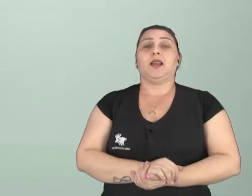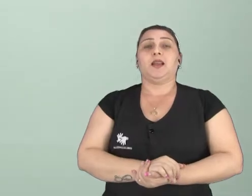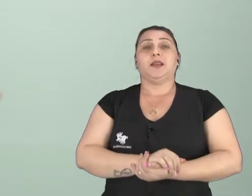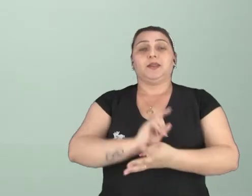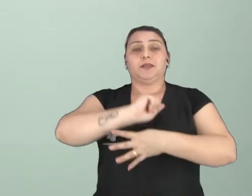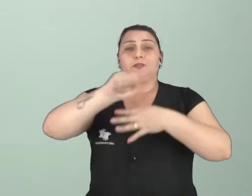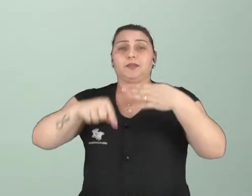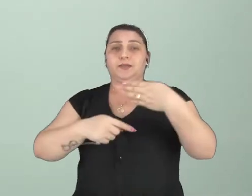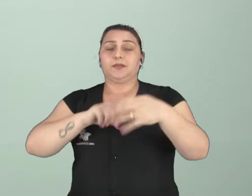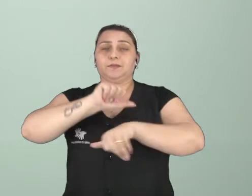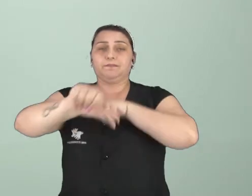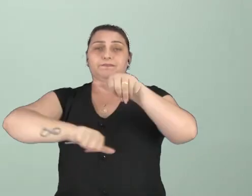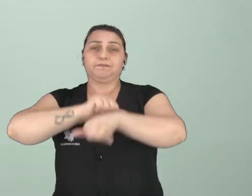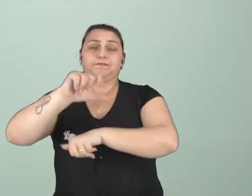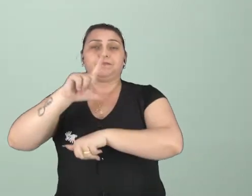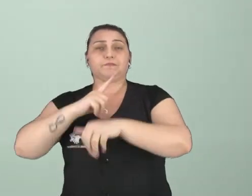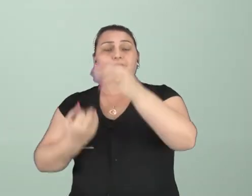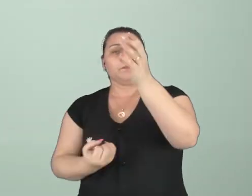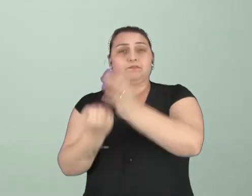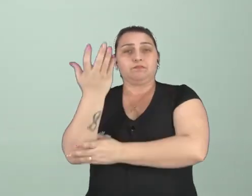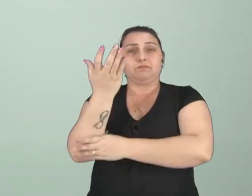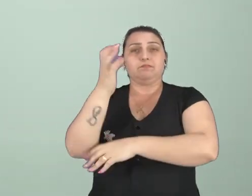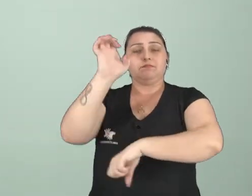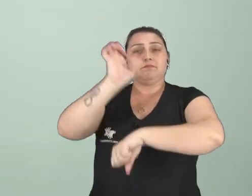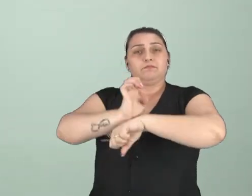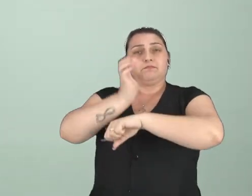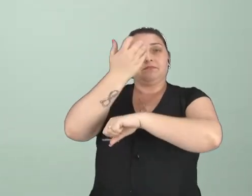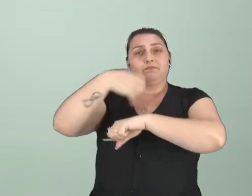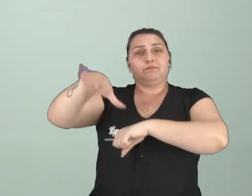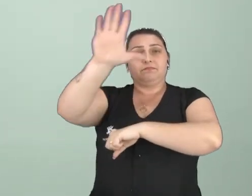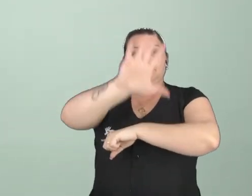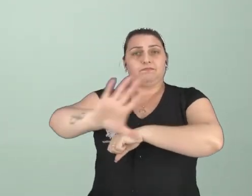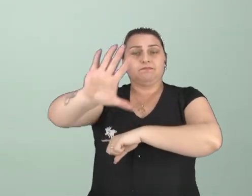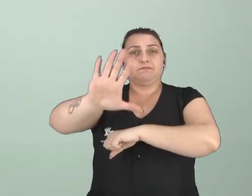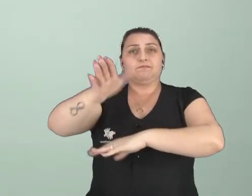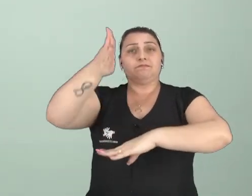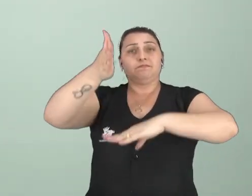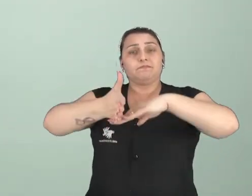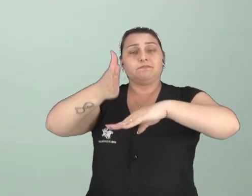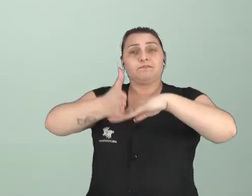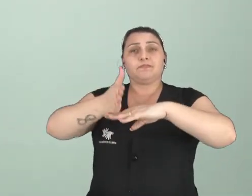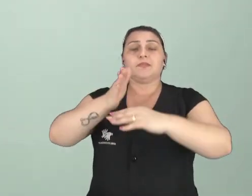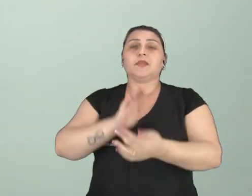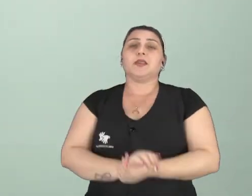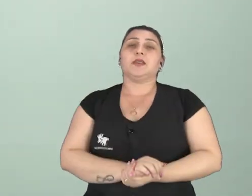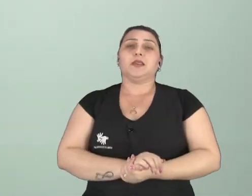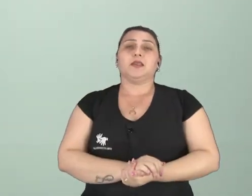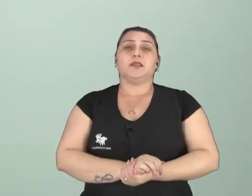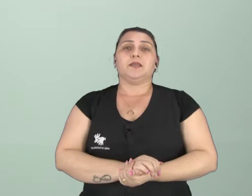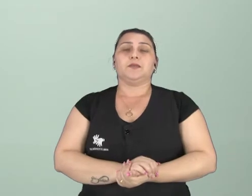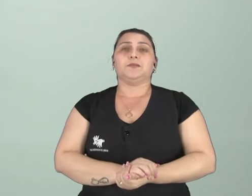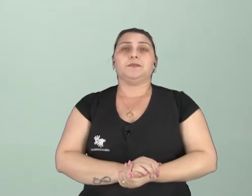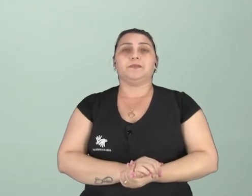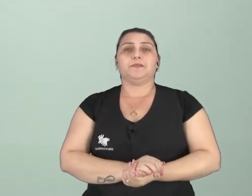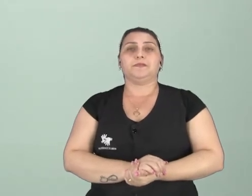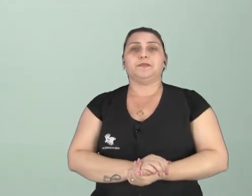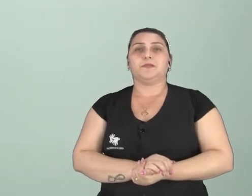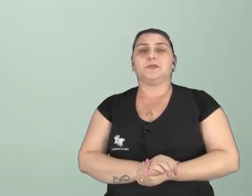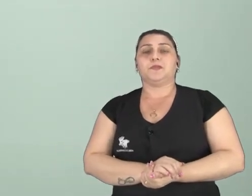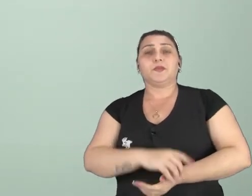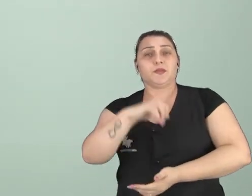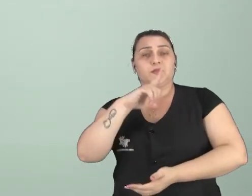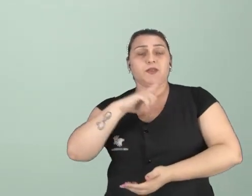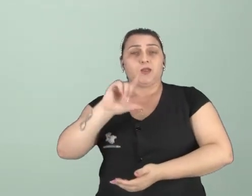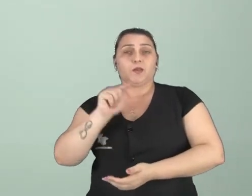as principais mudanças causadas pelo surgimento desse Estado Nacional moderno. O que não acaba por aí, certo?